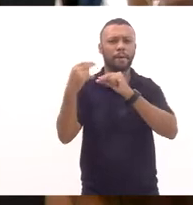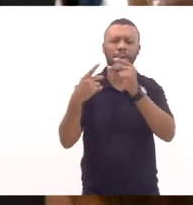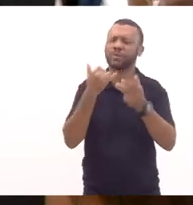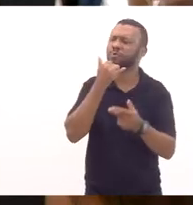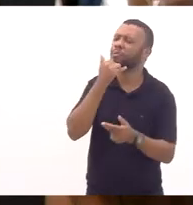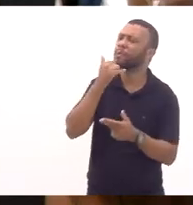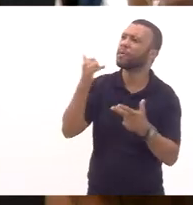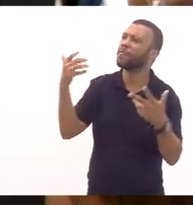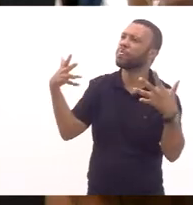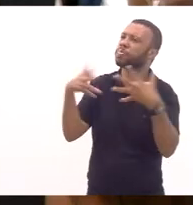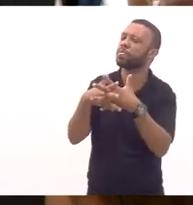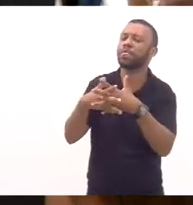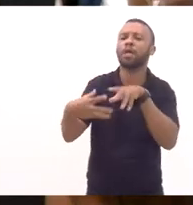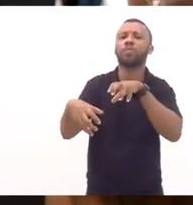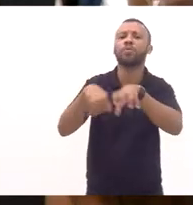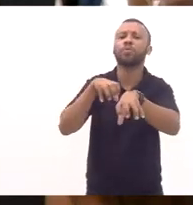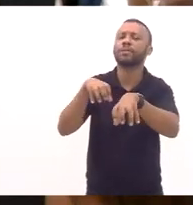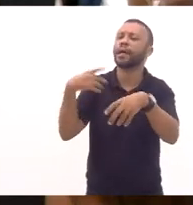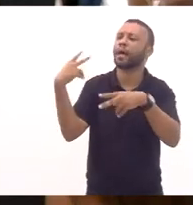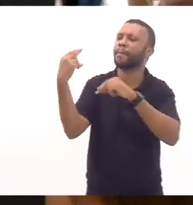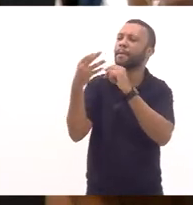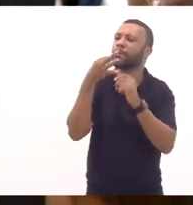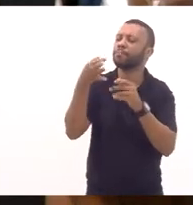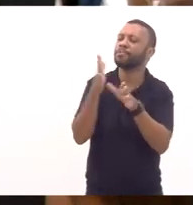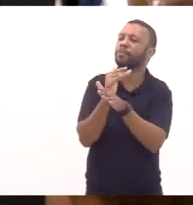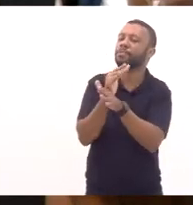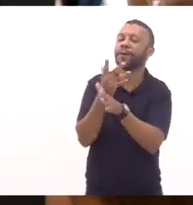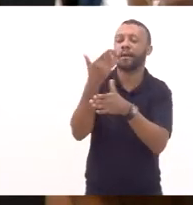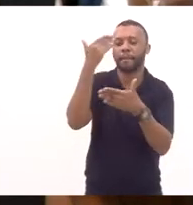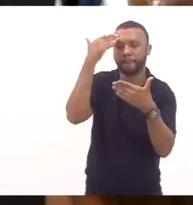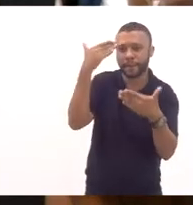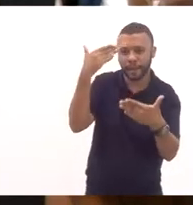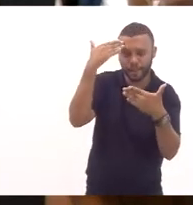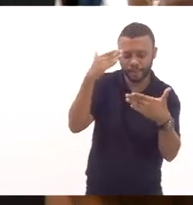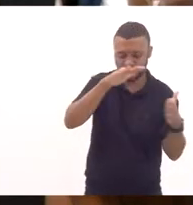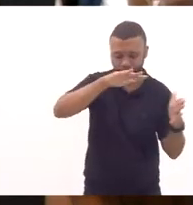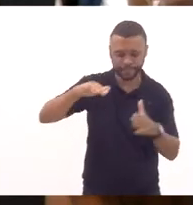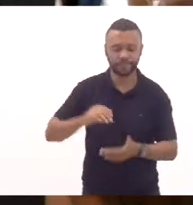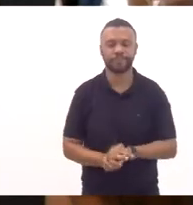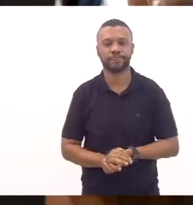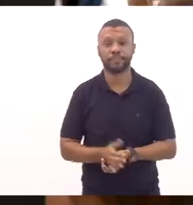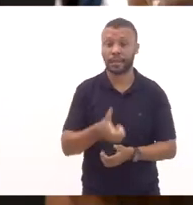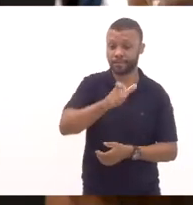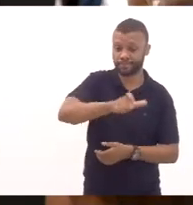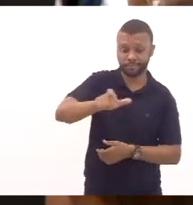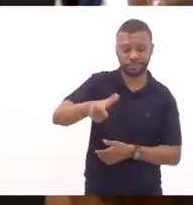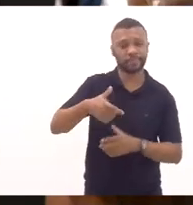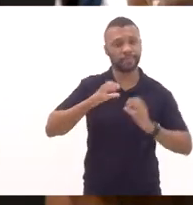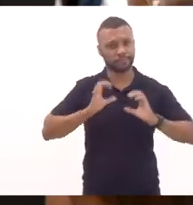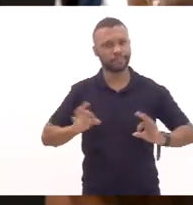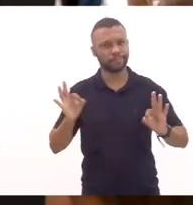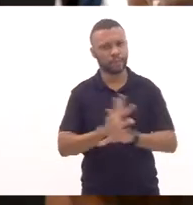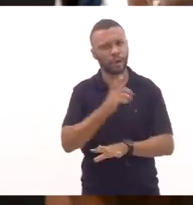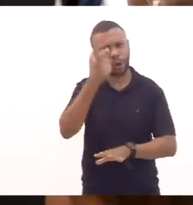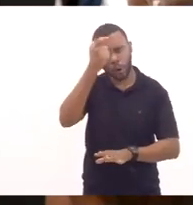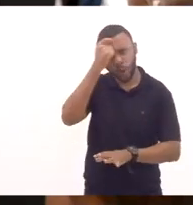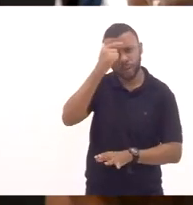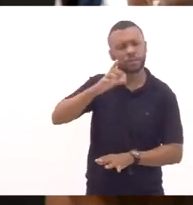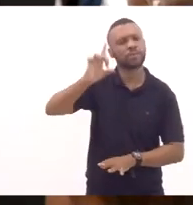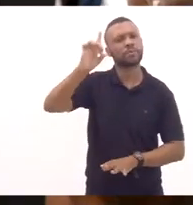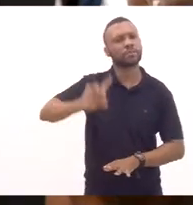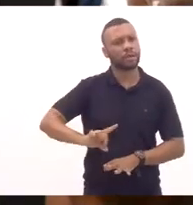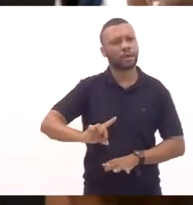alguém no... lá. Isso. Obrigada, deputada. Se tornem cidadãos conscientes dos seus direitos,